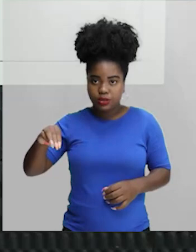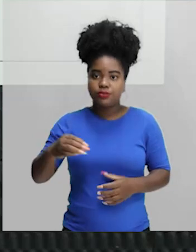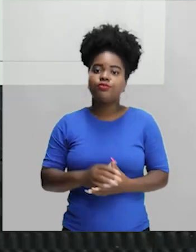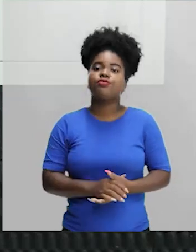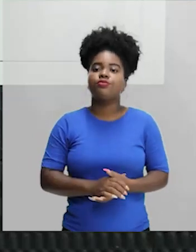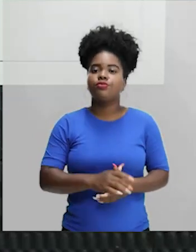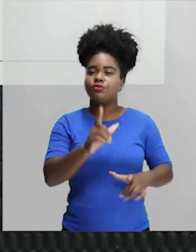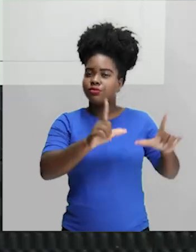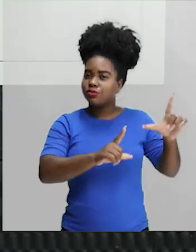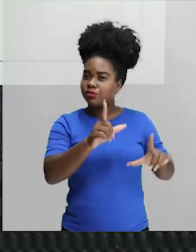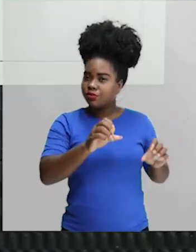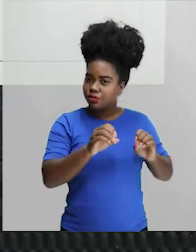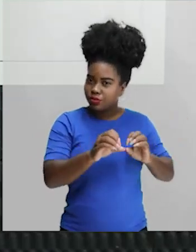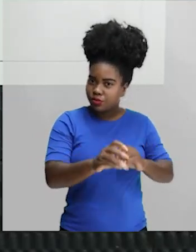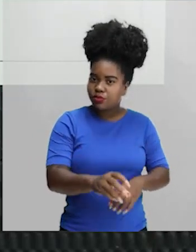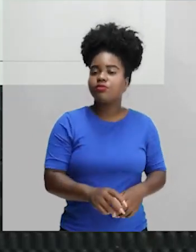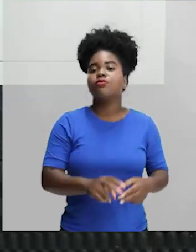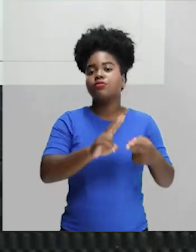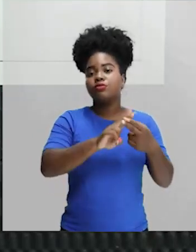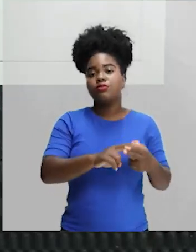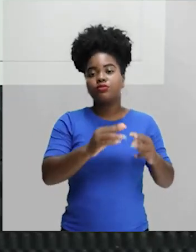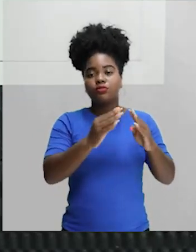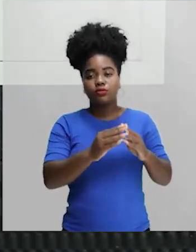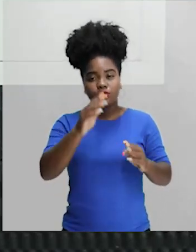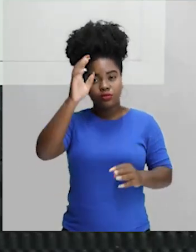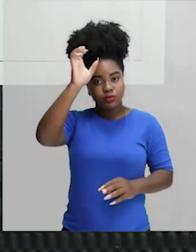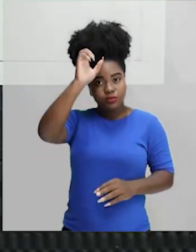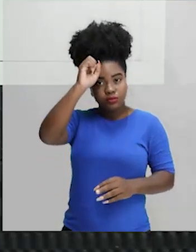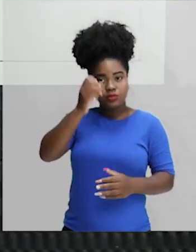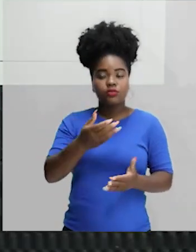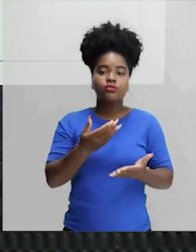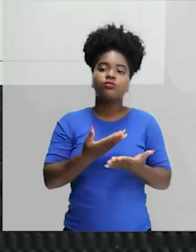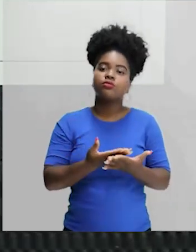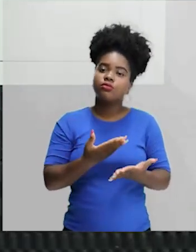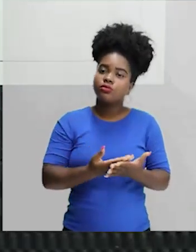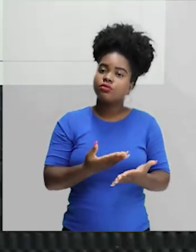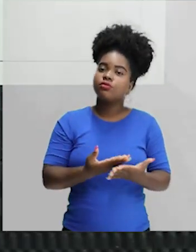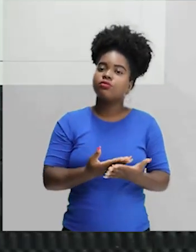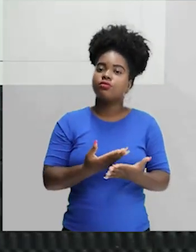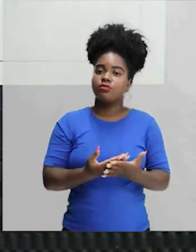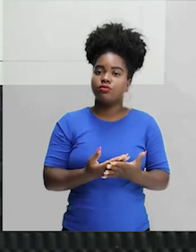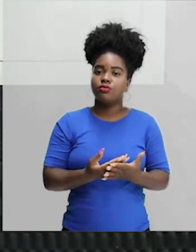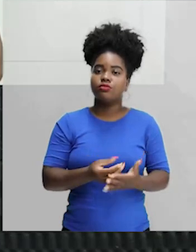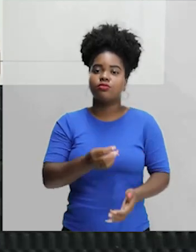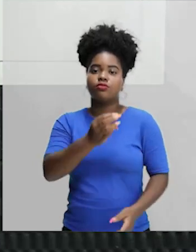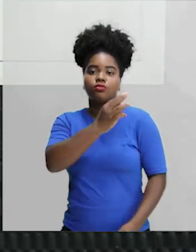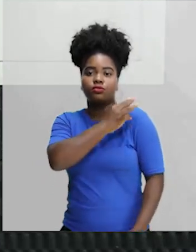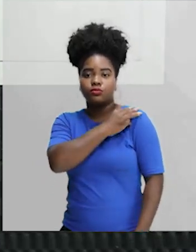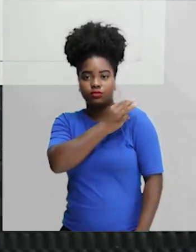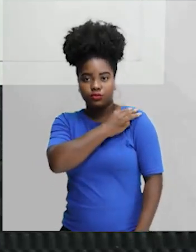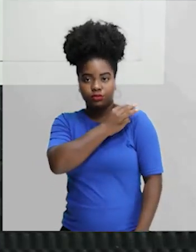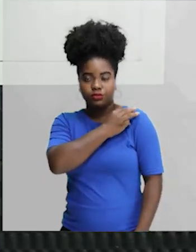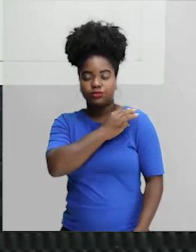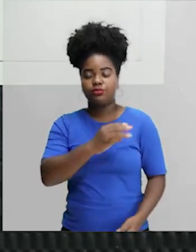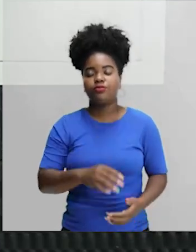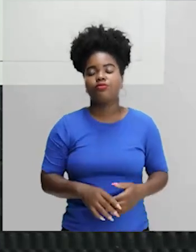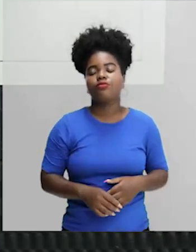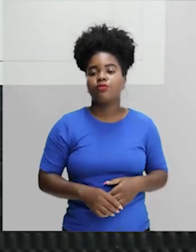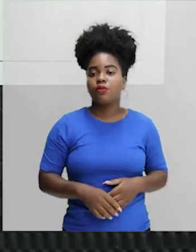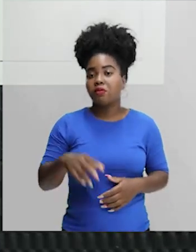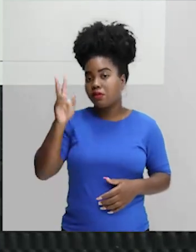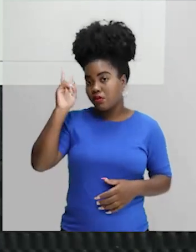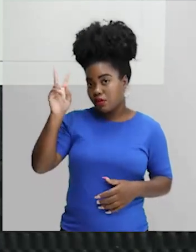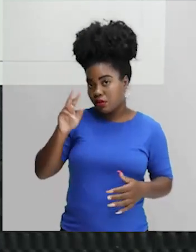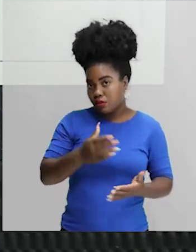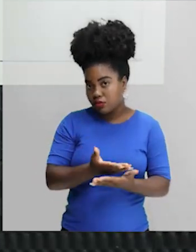programa hashtag Fica em Casa Aprendendo, para mais uma aula de matemática para os nossos alunos da terceira série do ensino médio. Tá? Só lembrando a